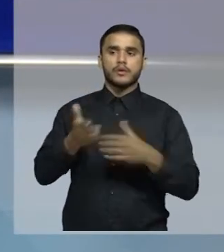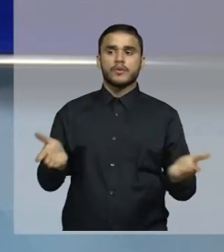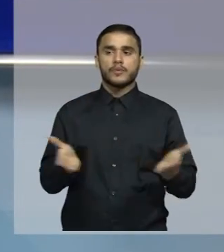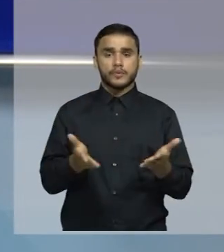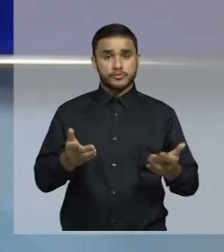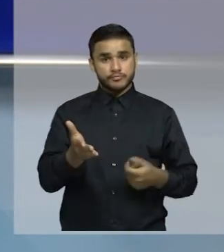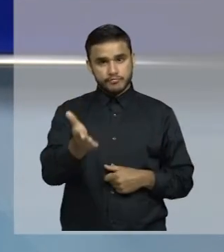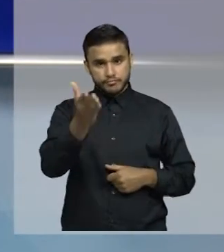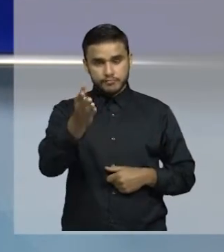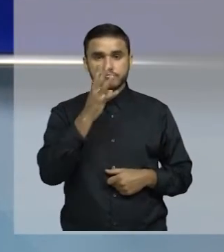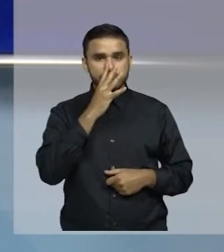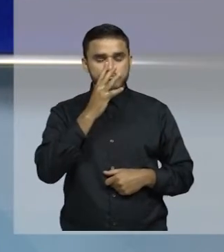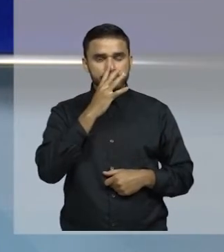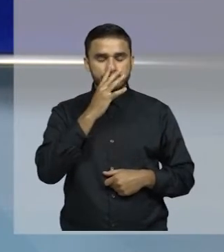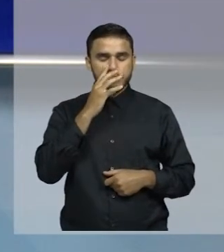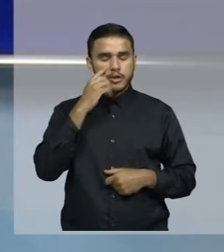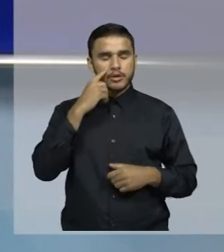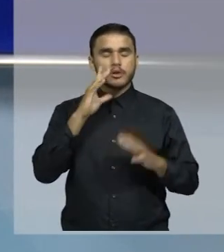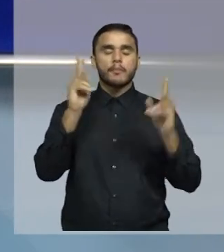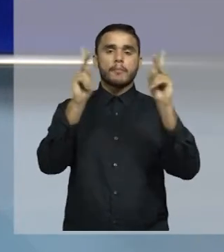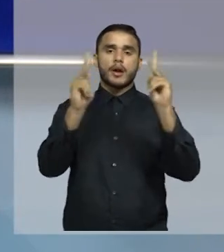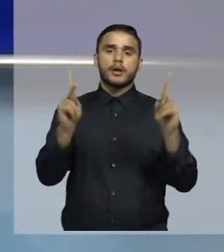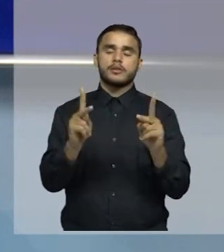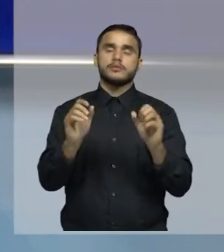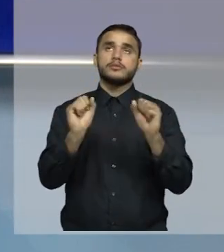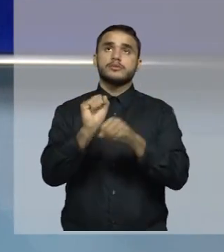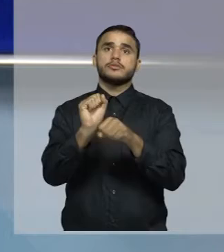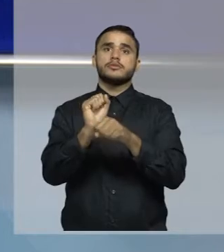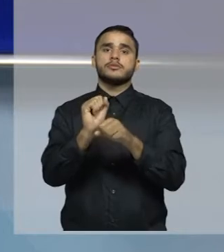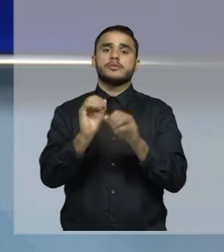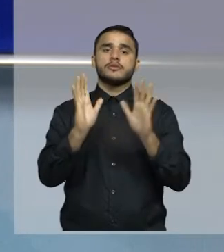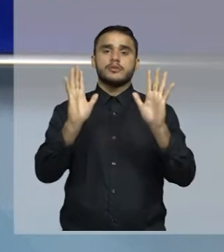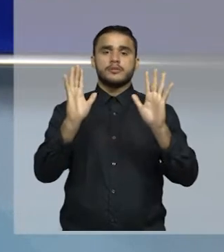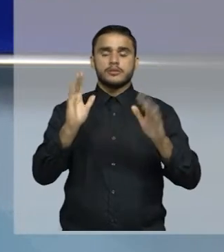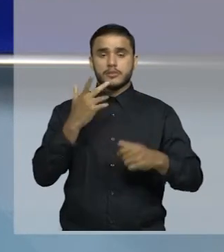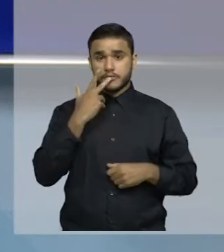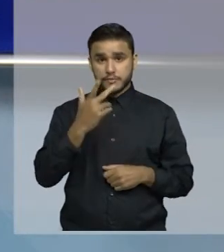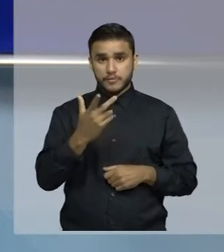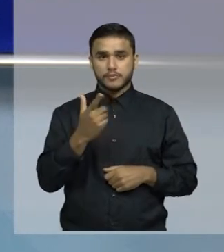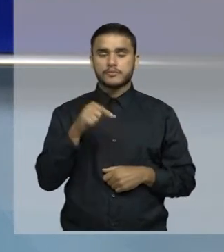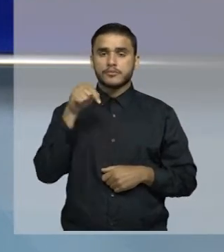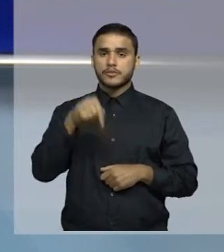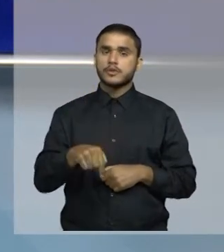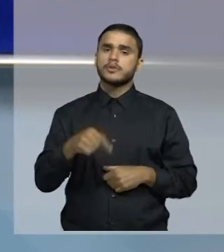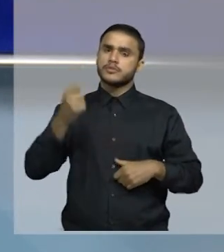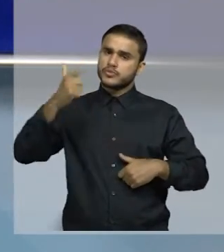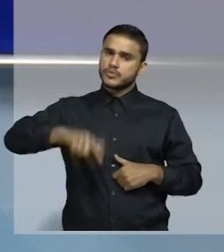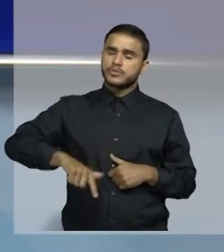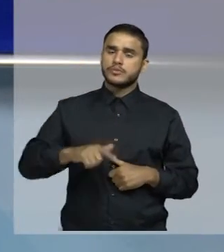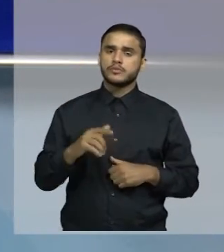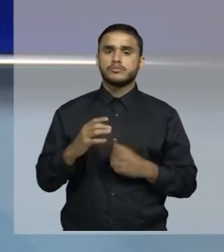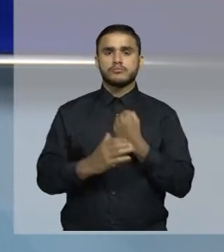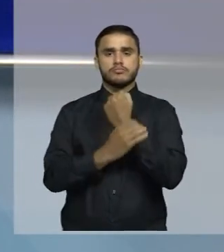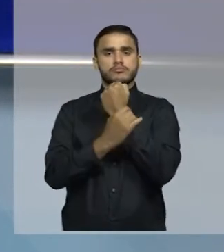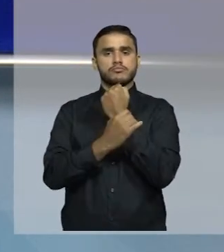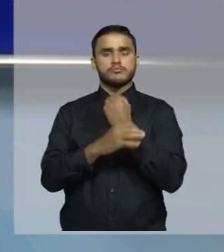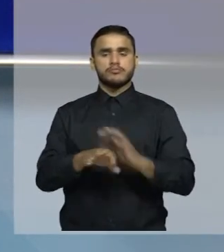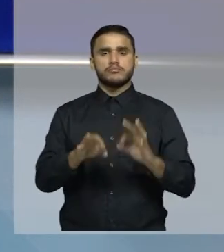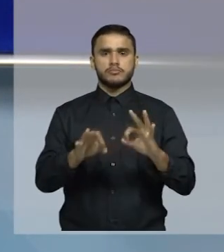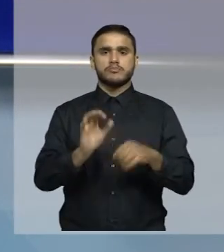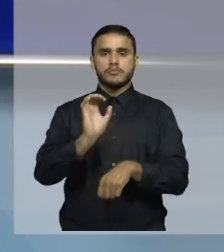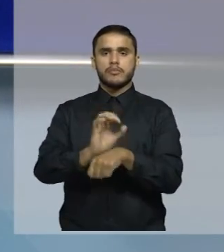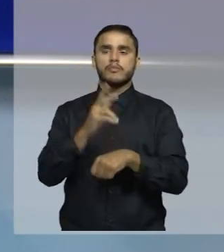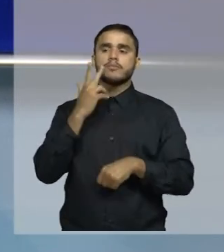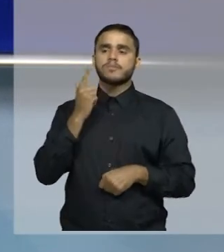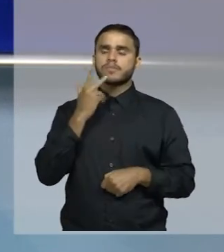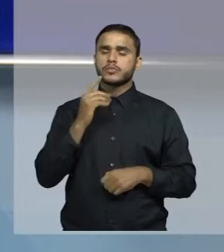que essa crise já tenha sido superada e que a autoridade do Estado do Ceará é prontamente restabelecida, sobretudo